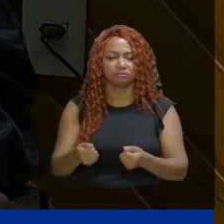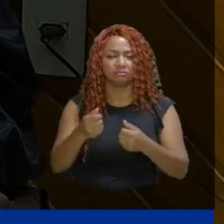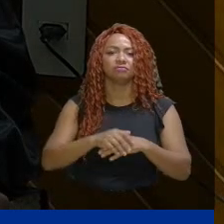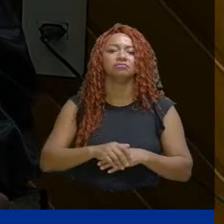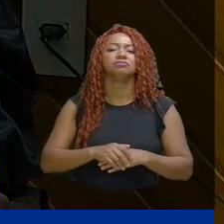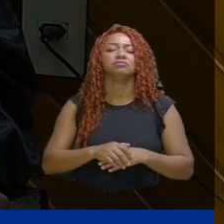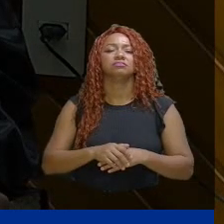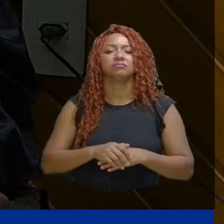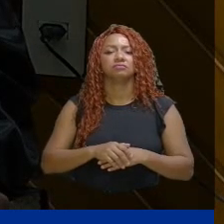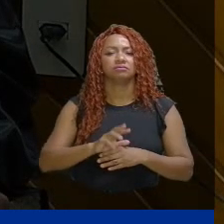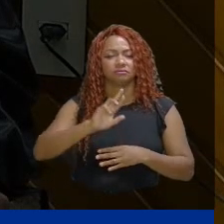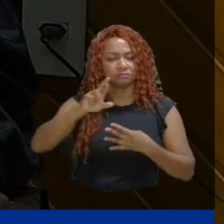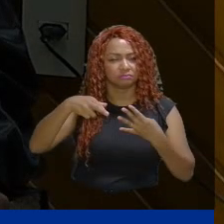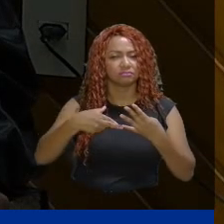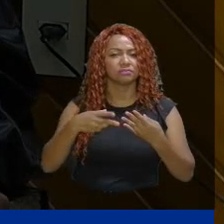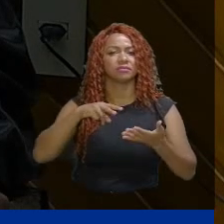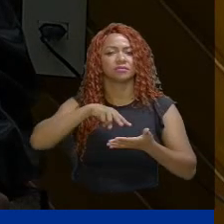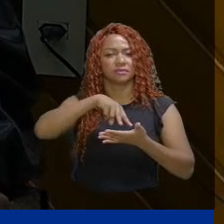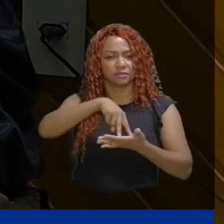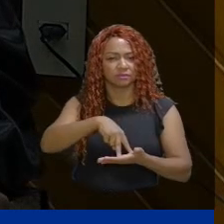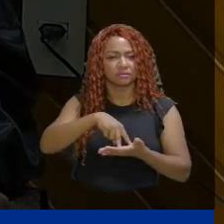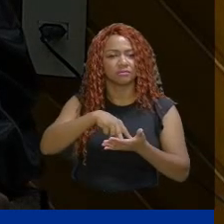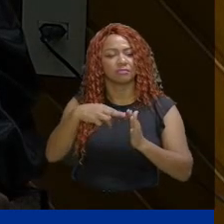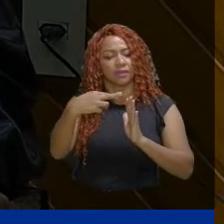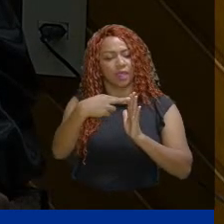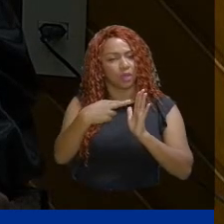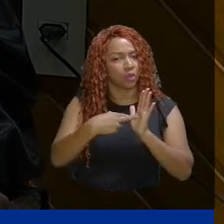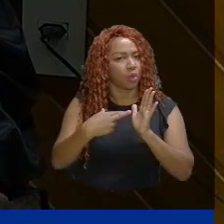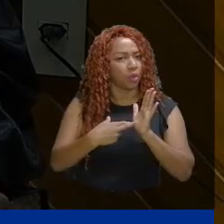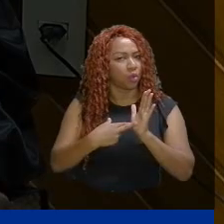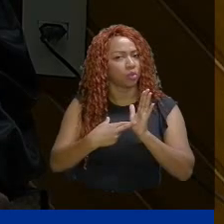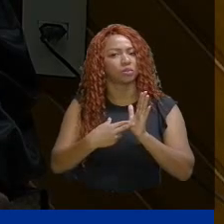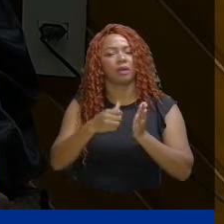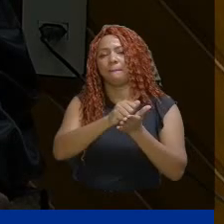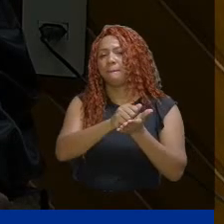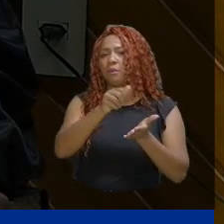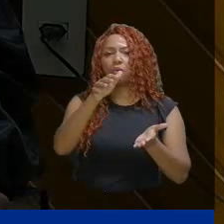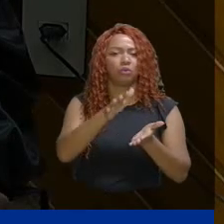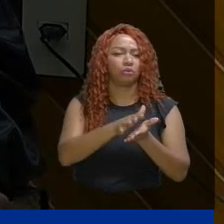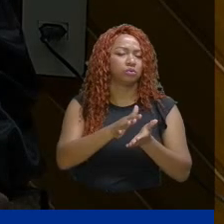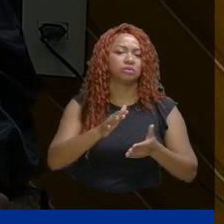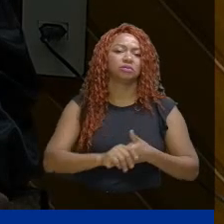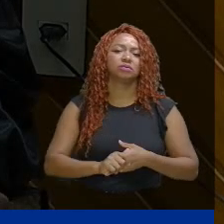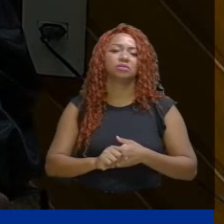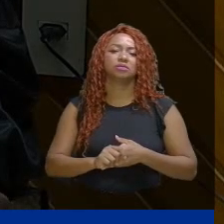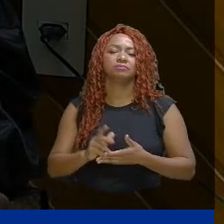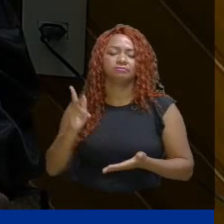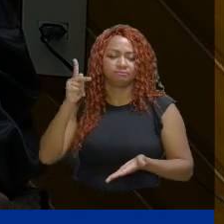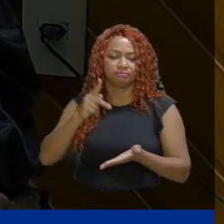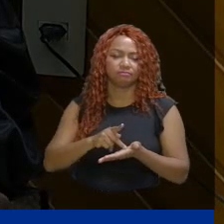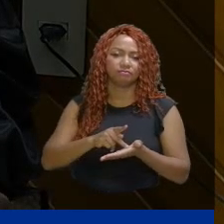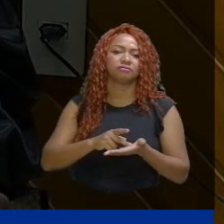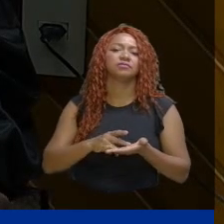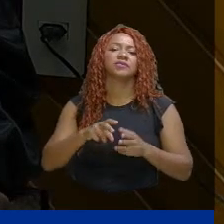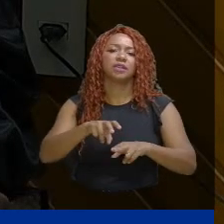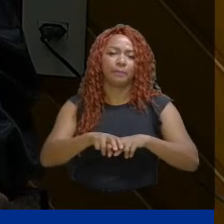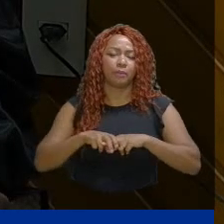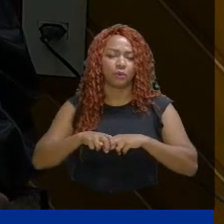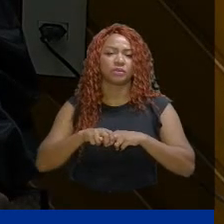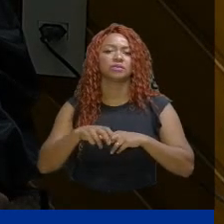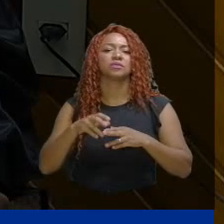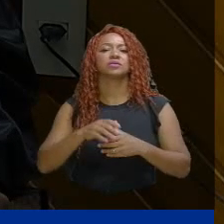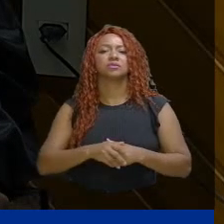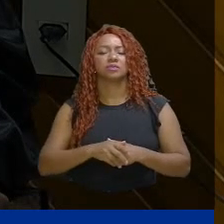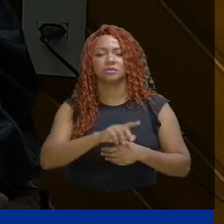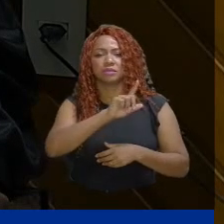parcial do recurso, sustentando que a norma não prevê aplicação de multa para o caso concreto, razão pela qual pugna